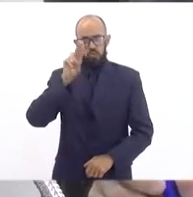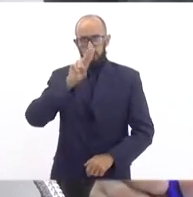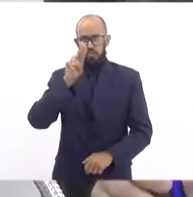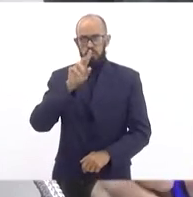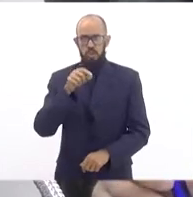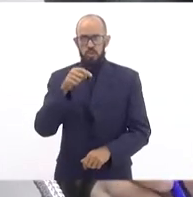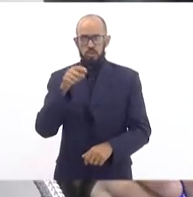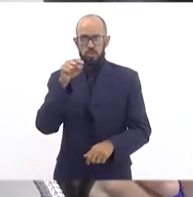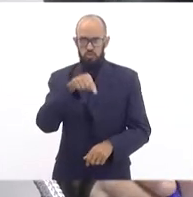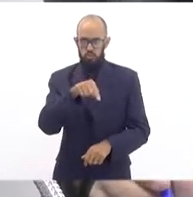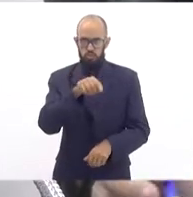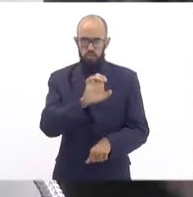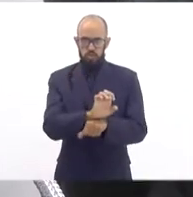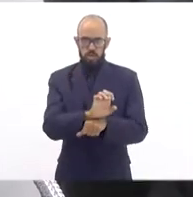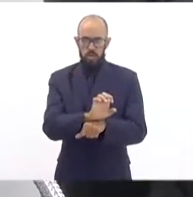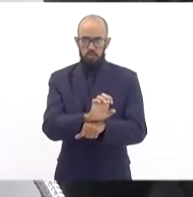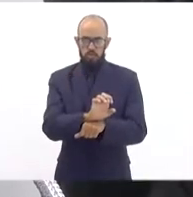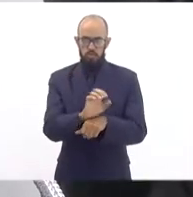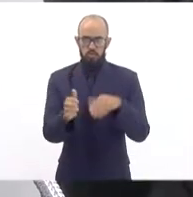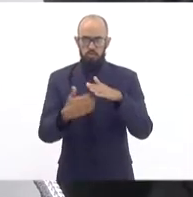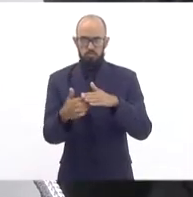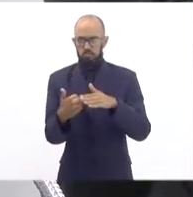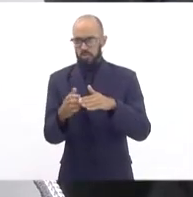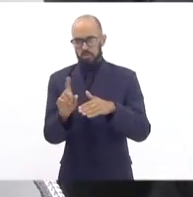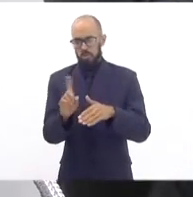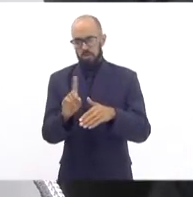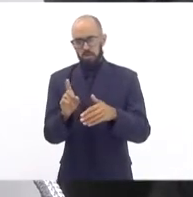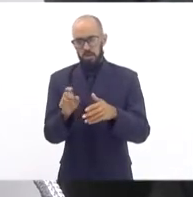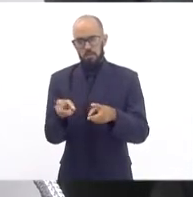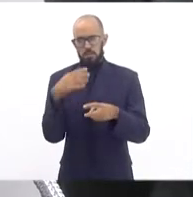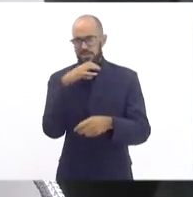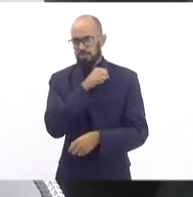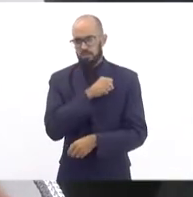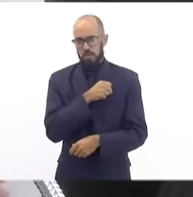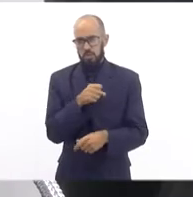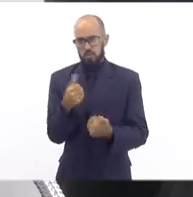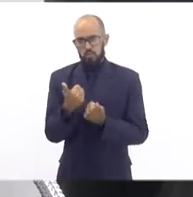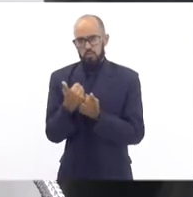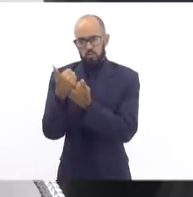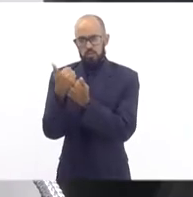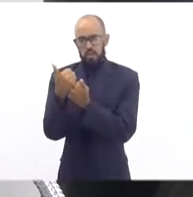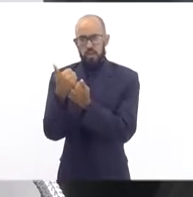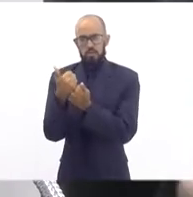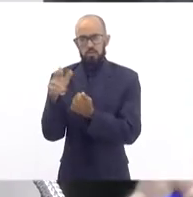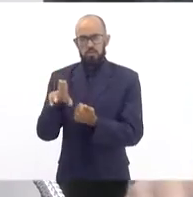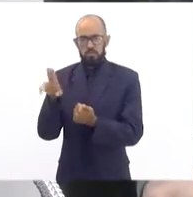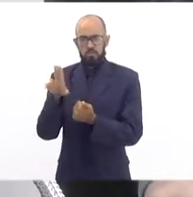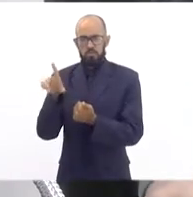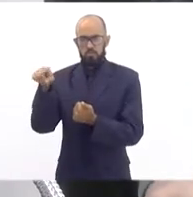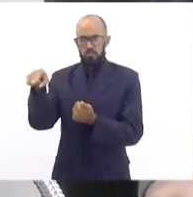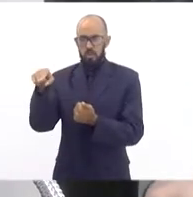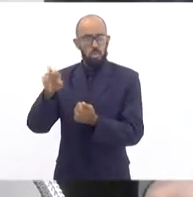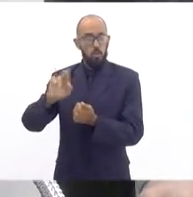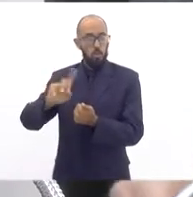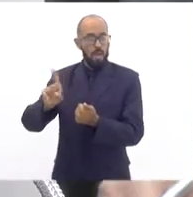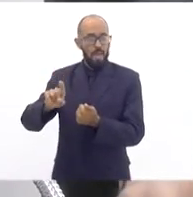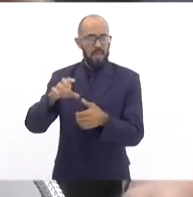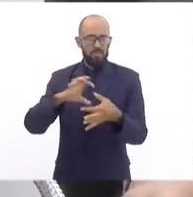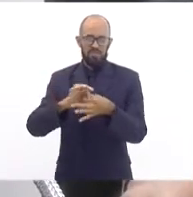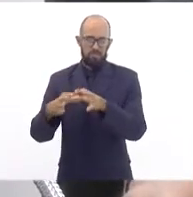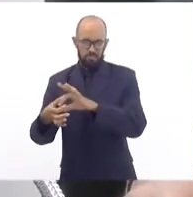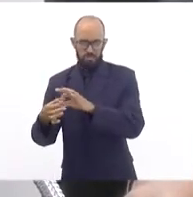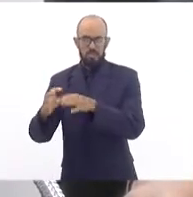o Estado e a concessionária não levaram em conta. Quem sustenta o sistema não é as Olimpíadas. Quem sustenta o sistema